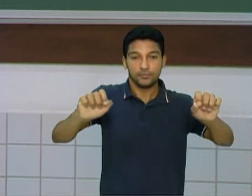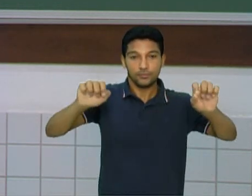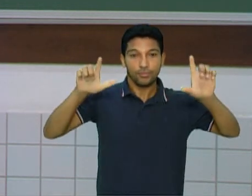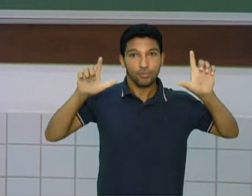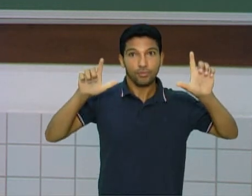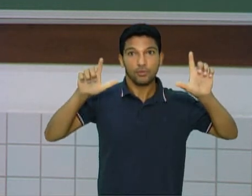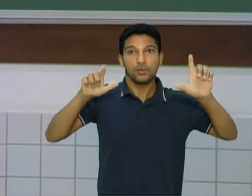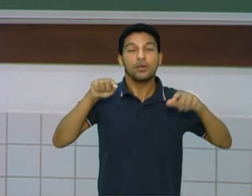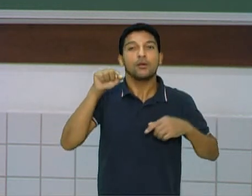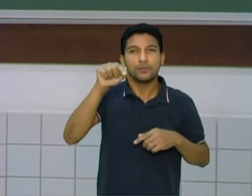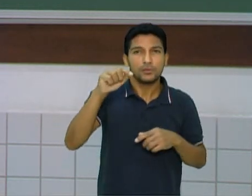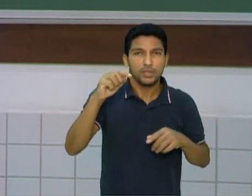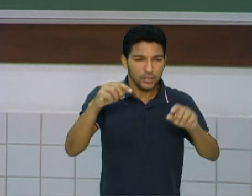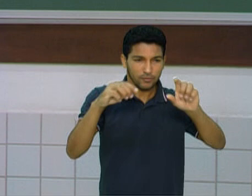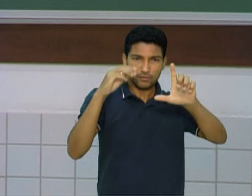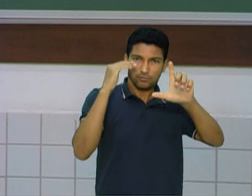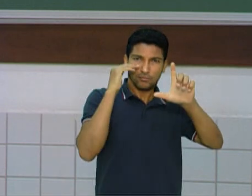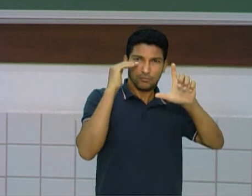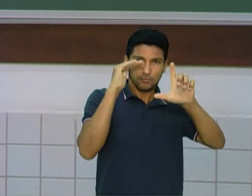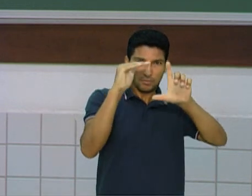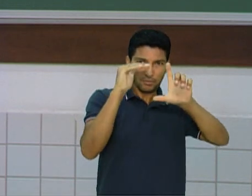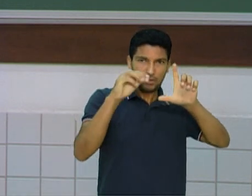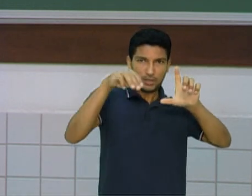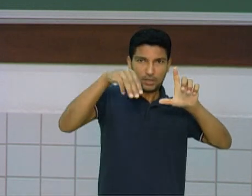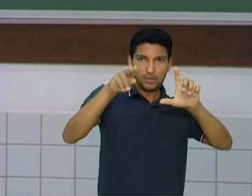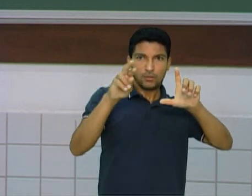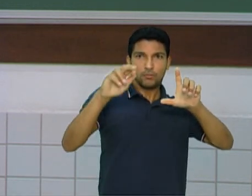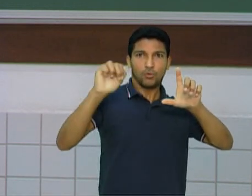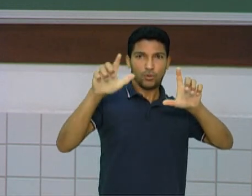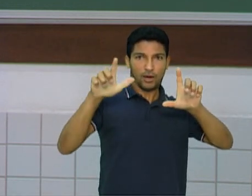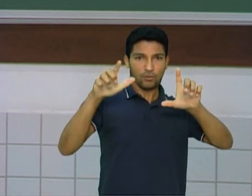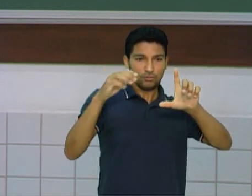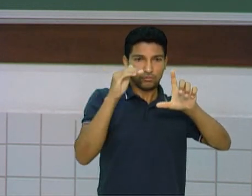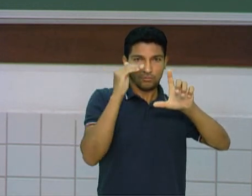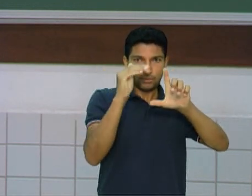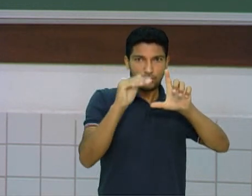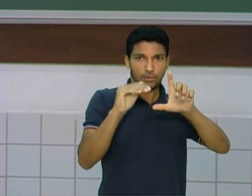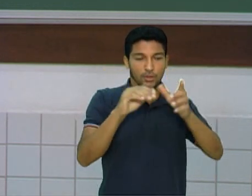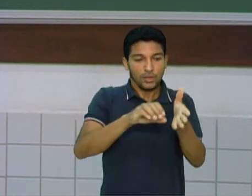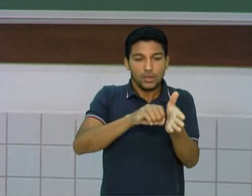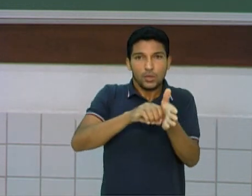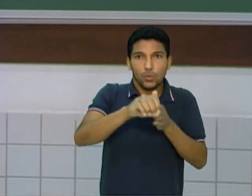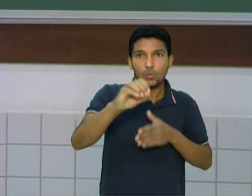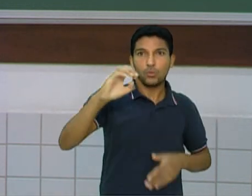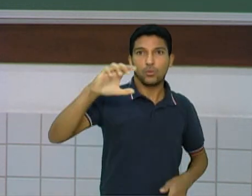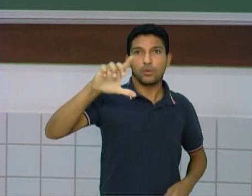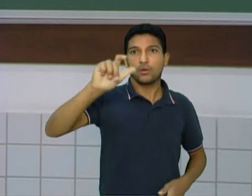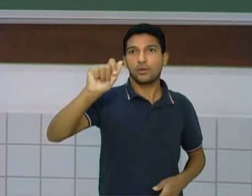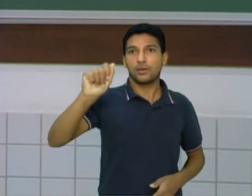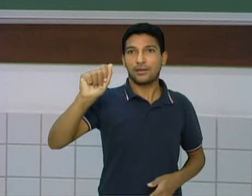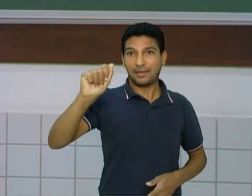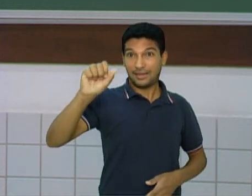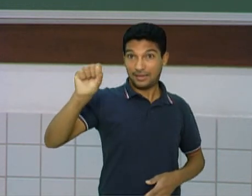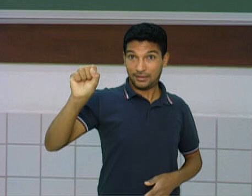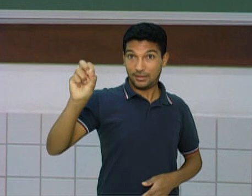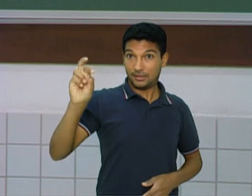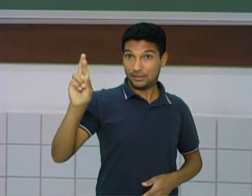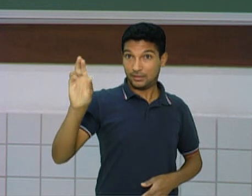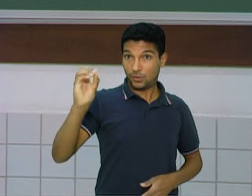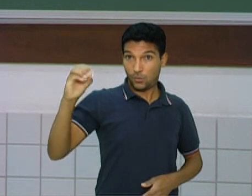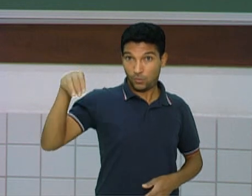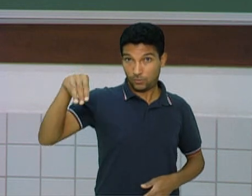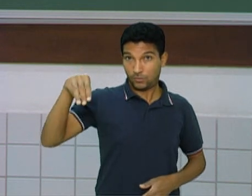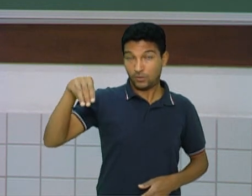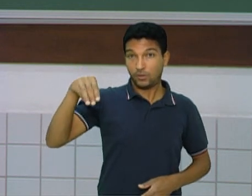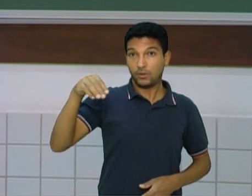uma olhadinha com calma no mural, no seu Classroom, né? Ou entre em contato com a escola, se você não tem acesso ao Classroom,